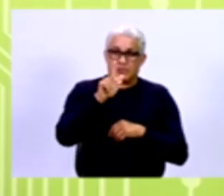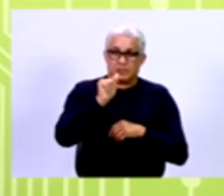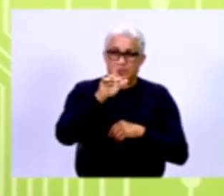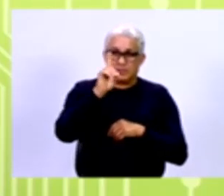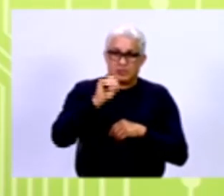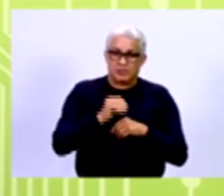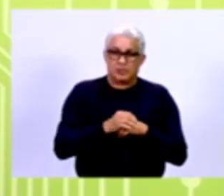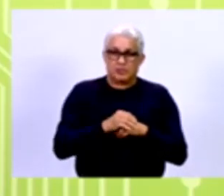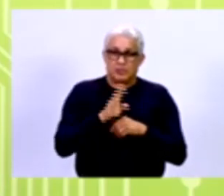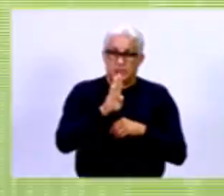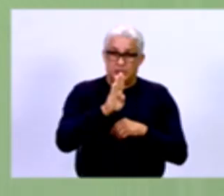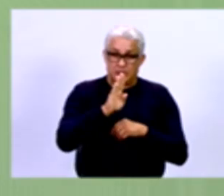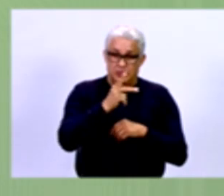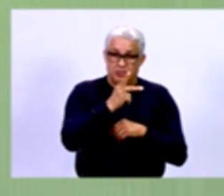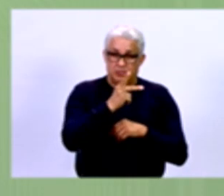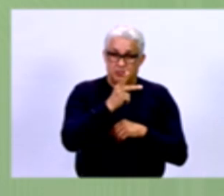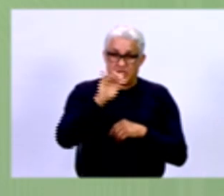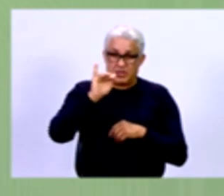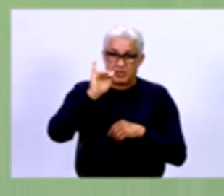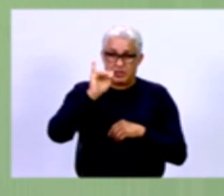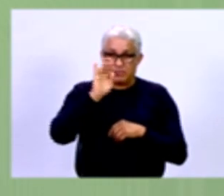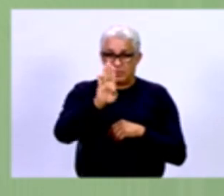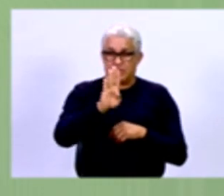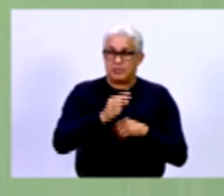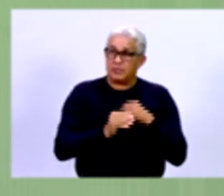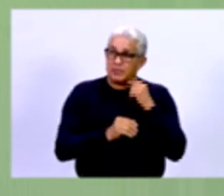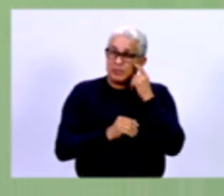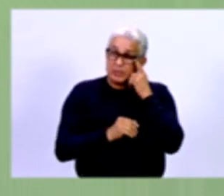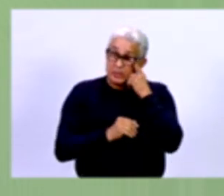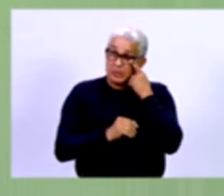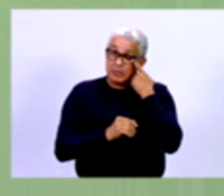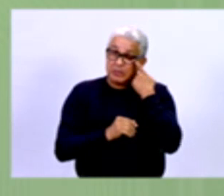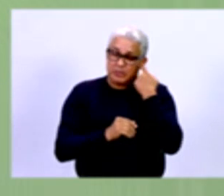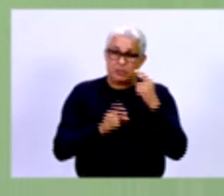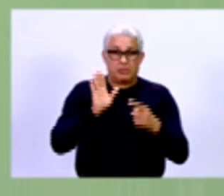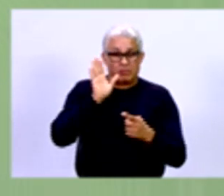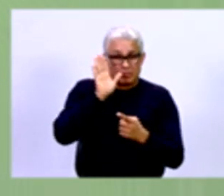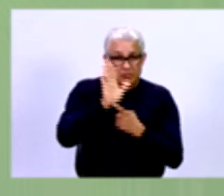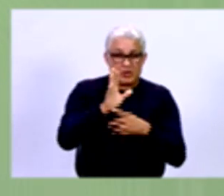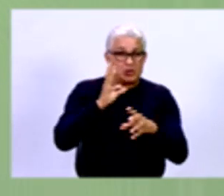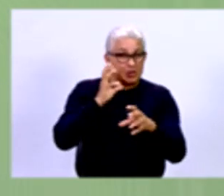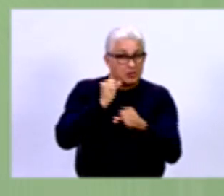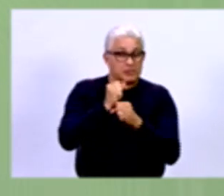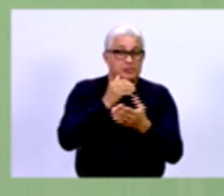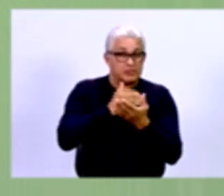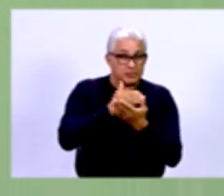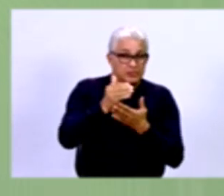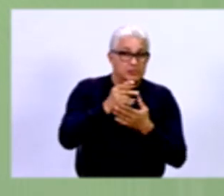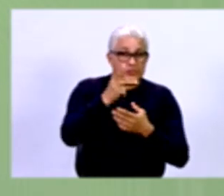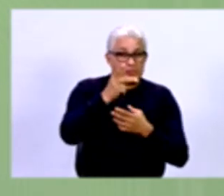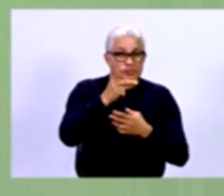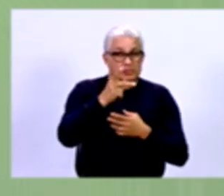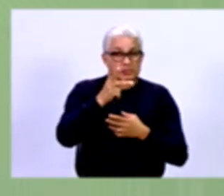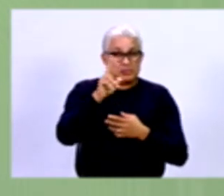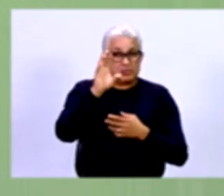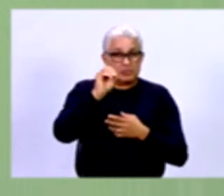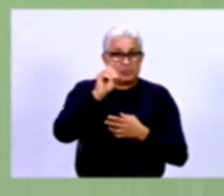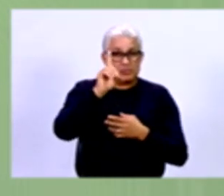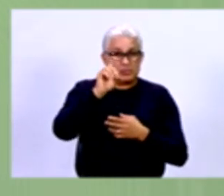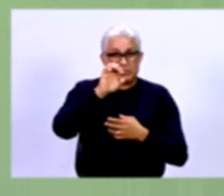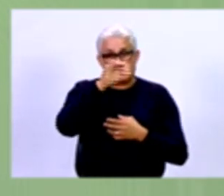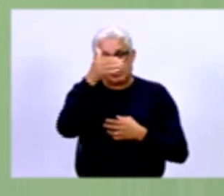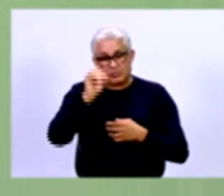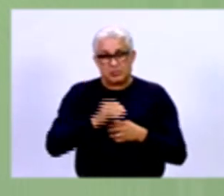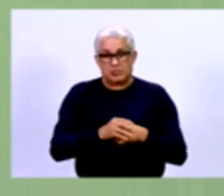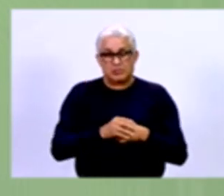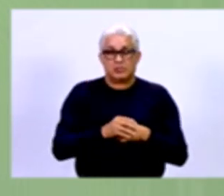chamado PIB, ok? Então, o PIB é um cálculo feito a partir da ótica da produção de bens e